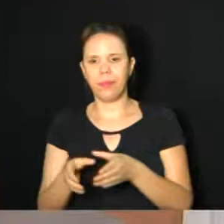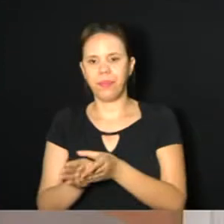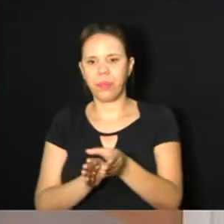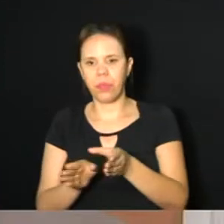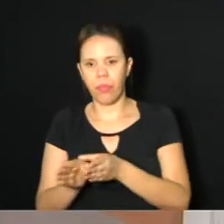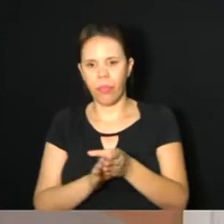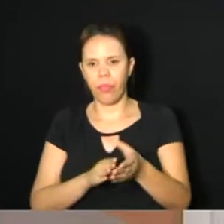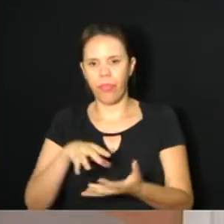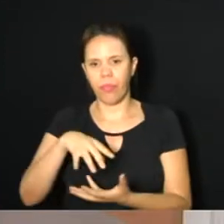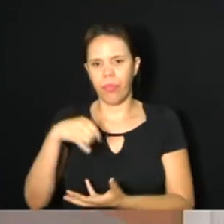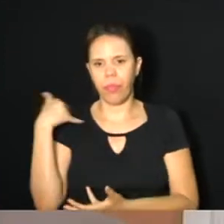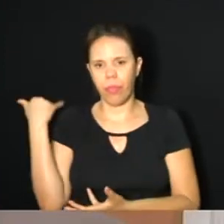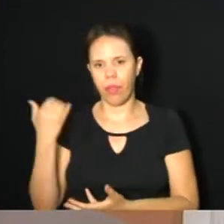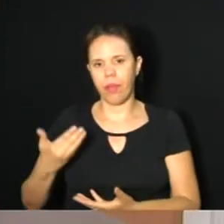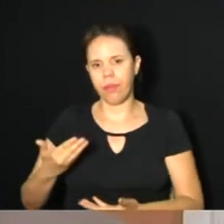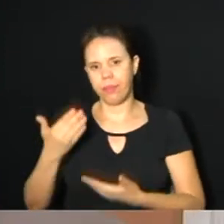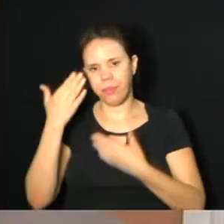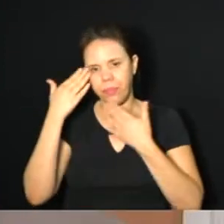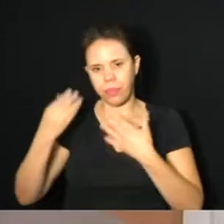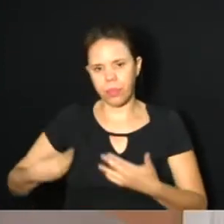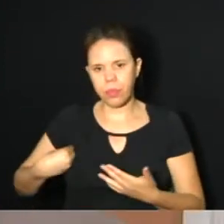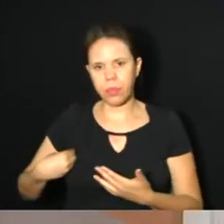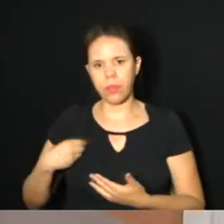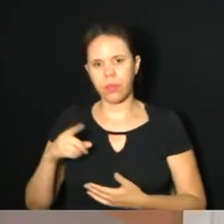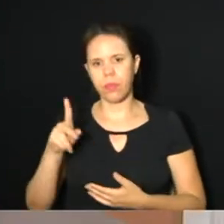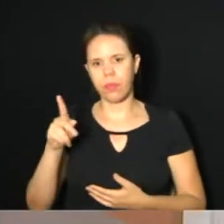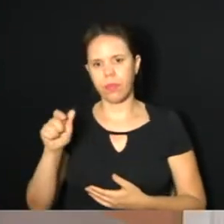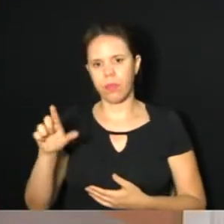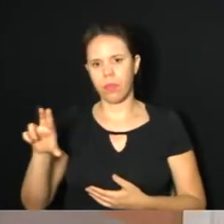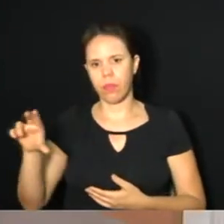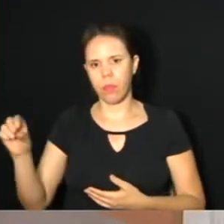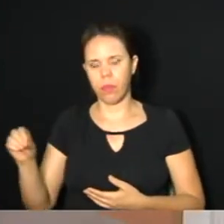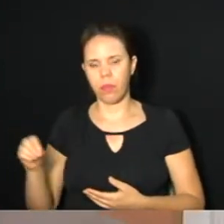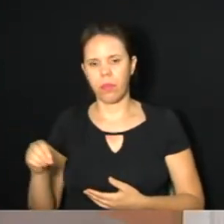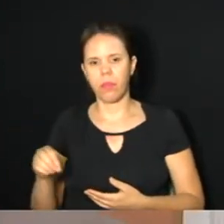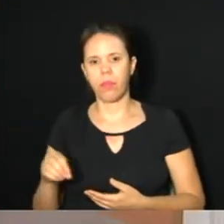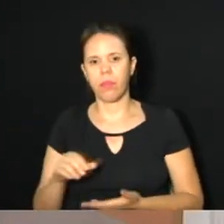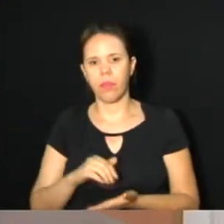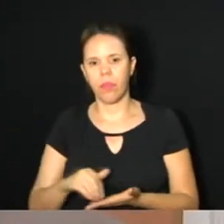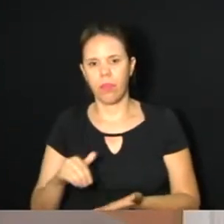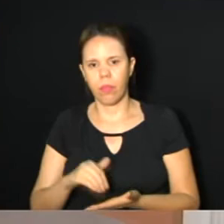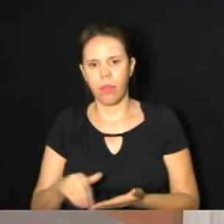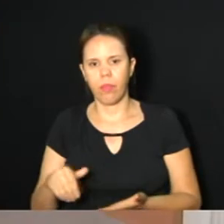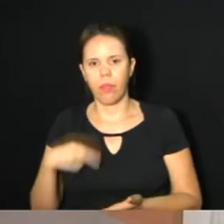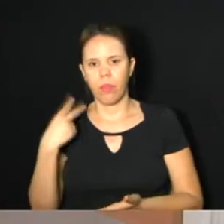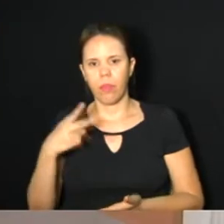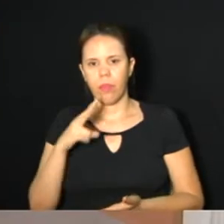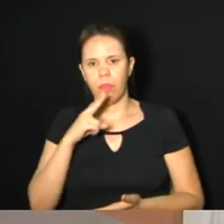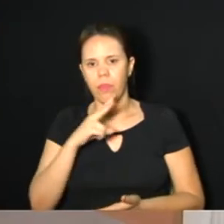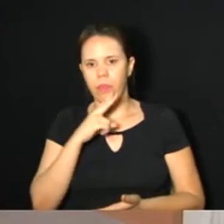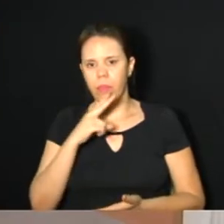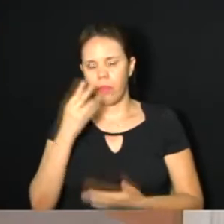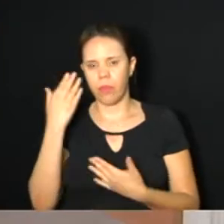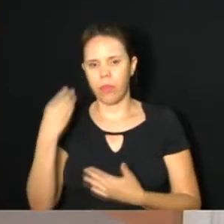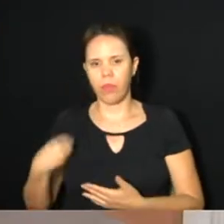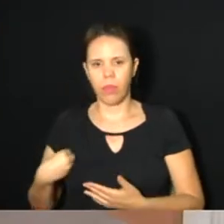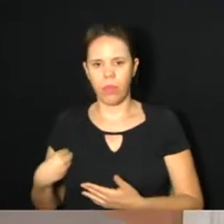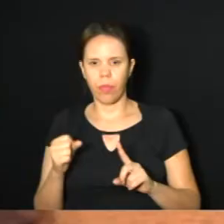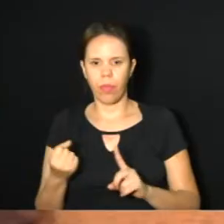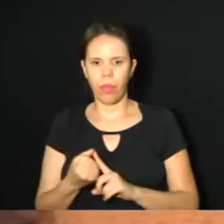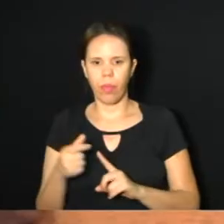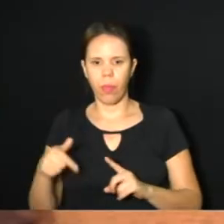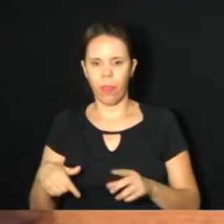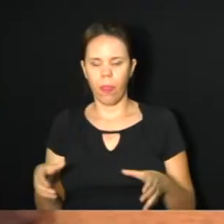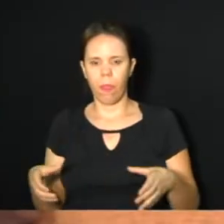o procon o tema bastante importante para o vereador ailton da farmácia já que uma pesquisa feita pelo instituto brasileiro de defesa do consumidor